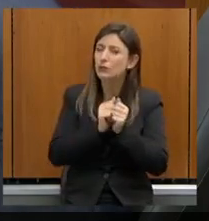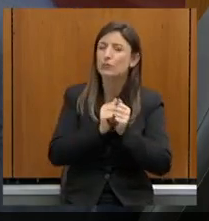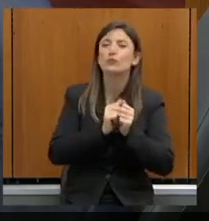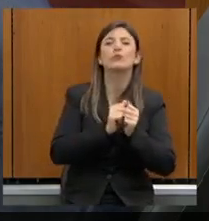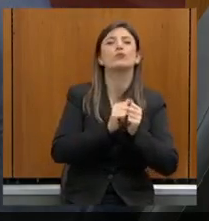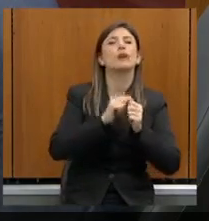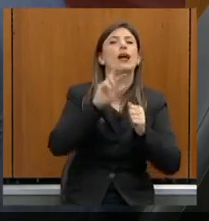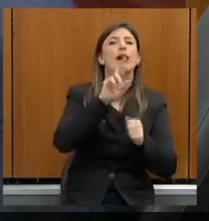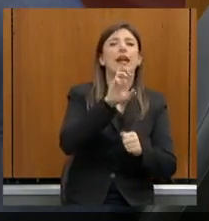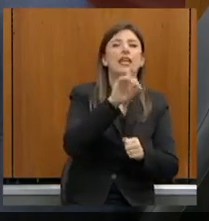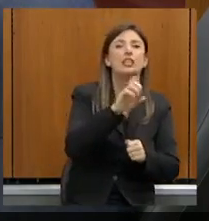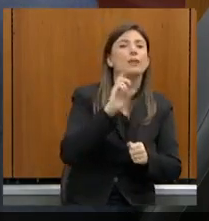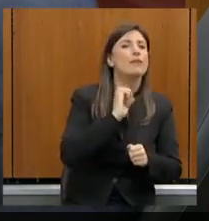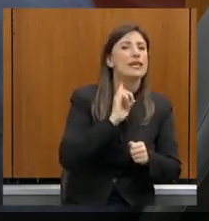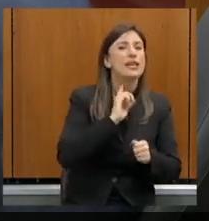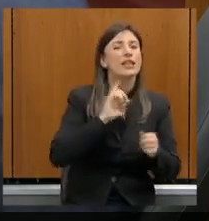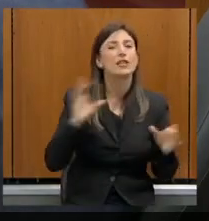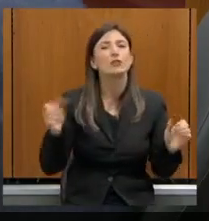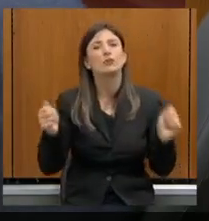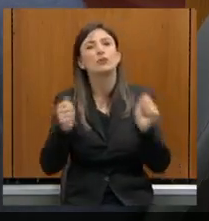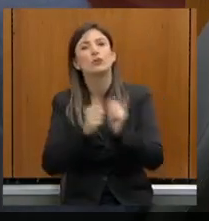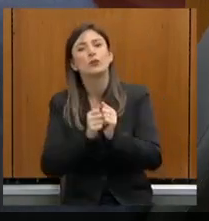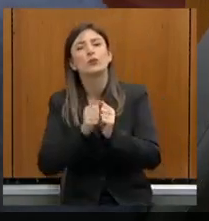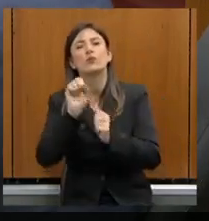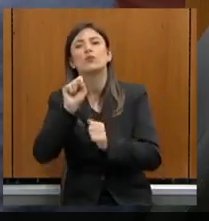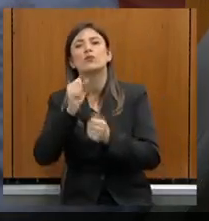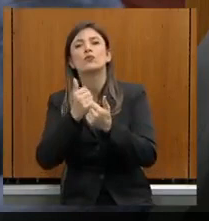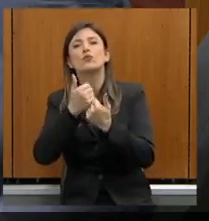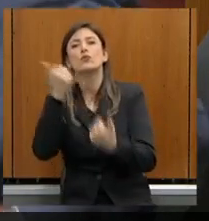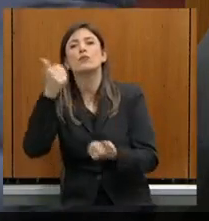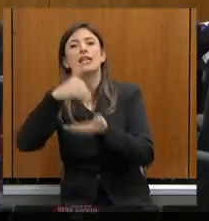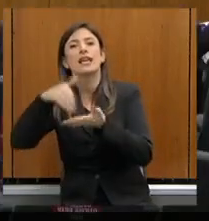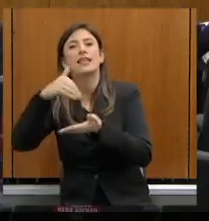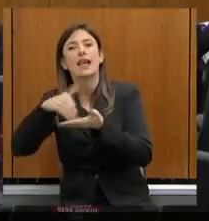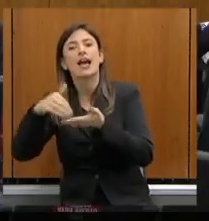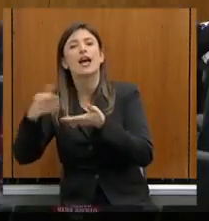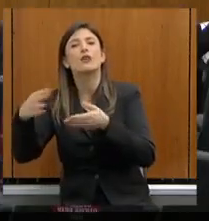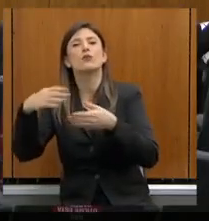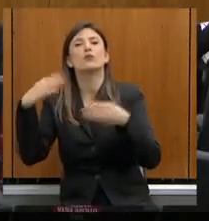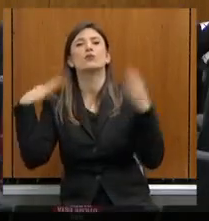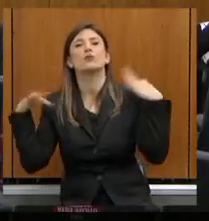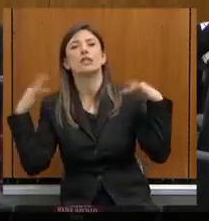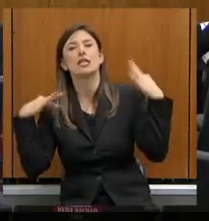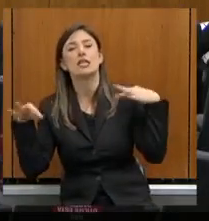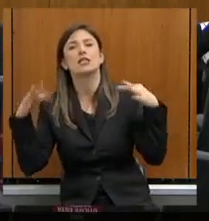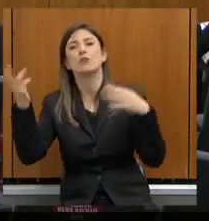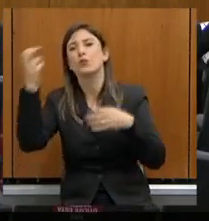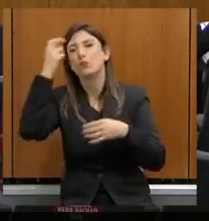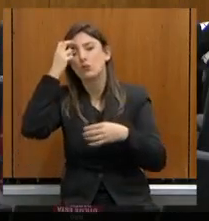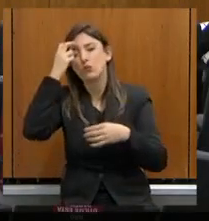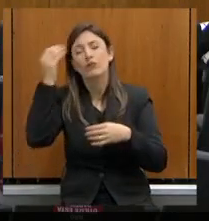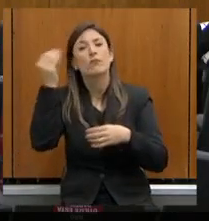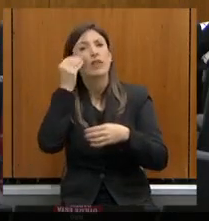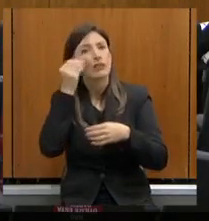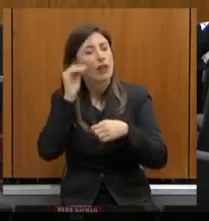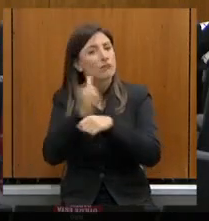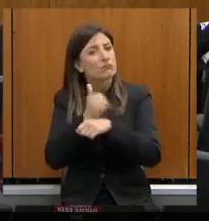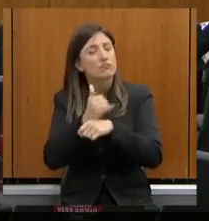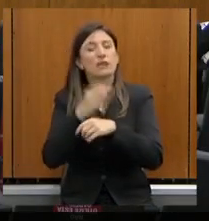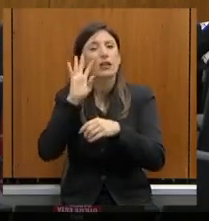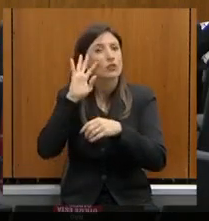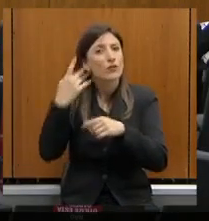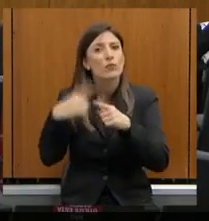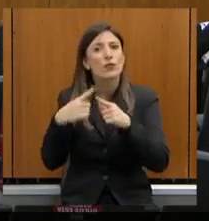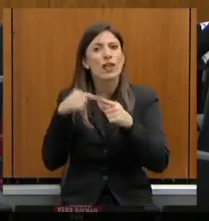subsecretário de turismo e de cultura que está aqui e vamos buscar meios, porque essa burocracia me preocupa muito, muito,